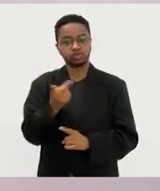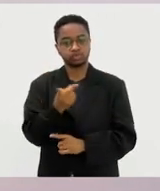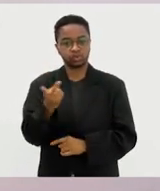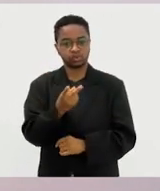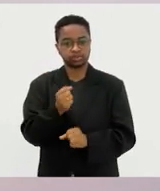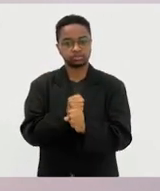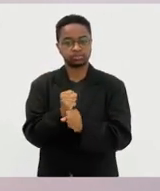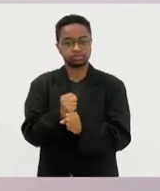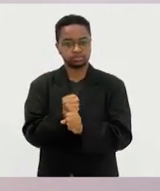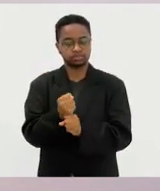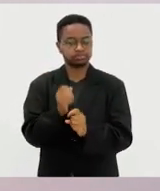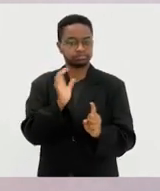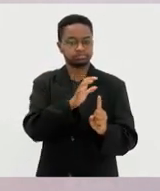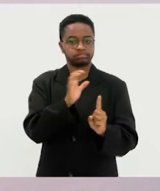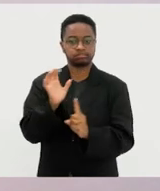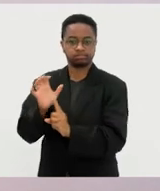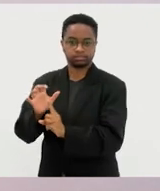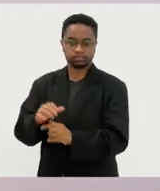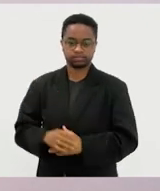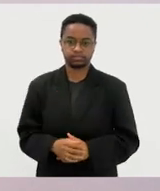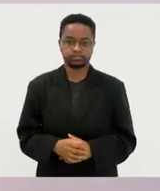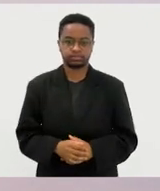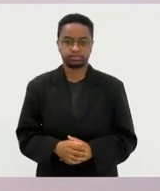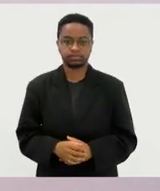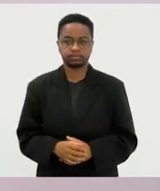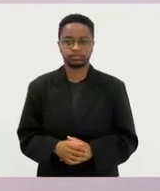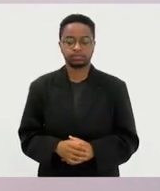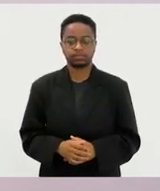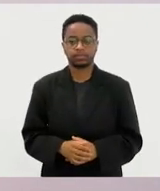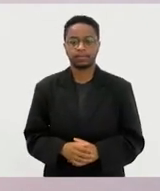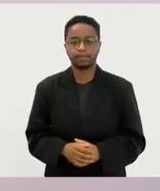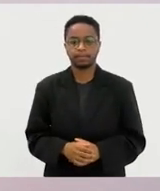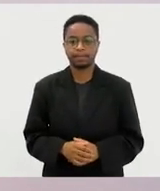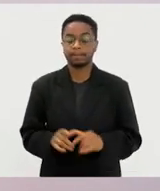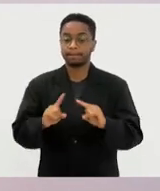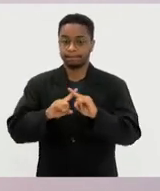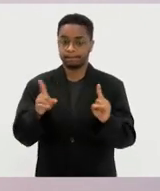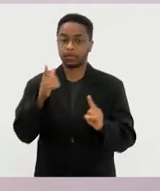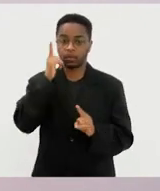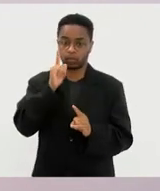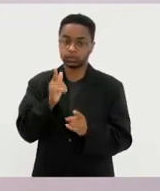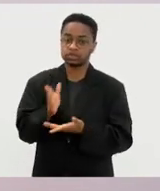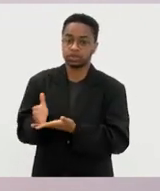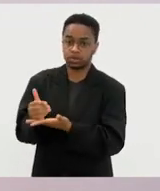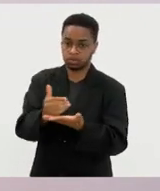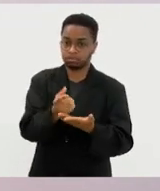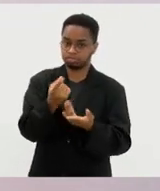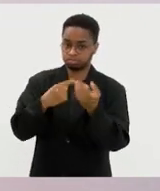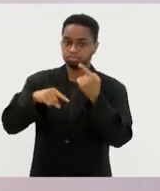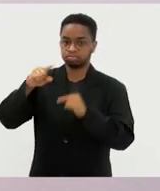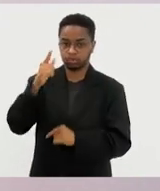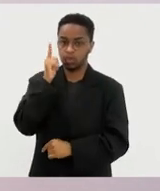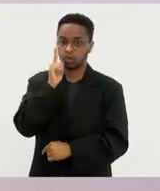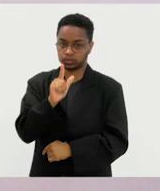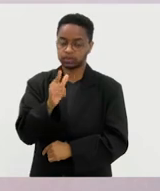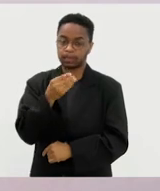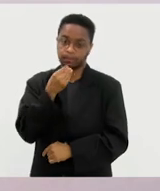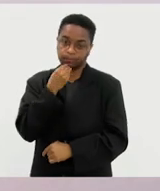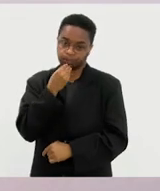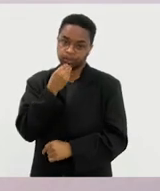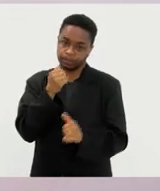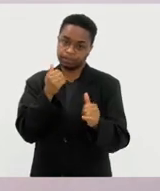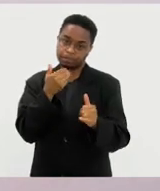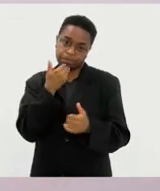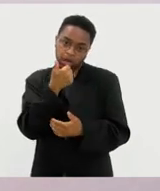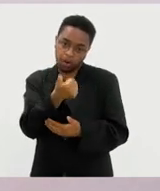2 anos já em vigor. Ainda assim, conseguimos uma arrecadação superior, né? Poderia ter sido